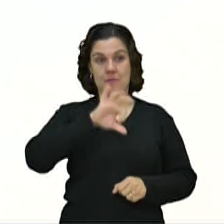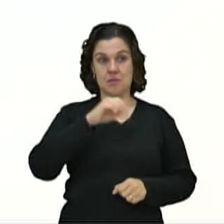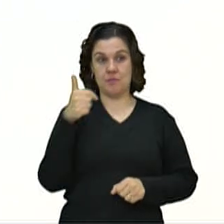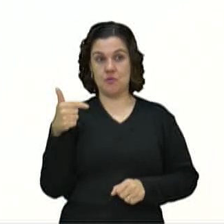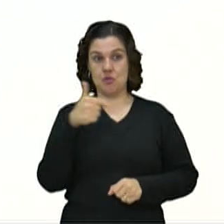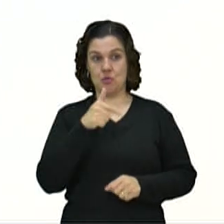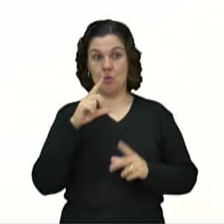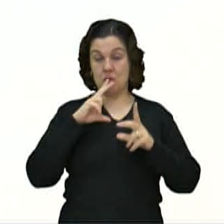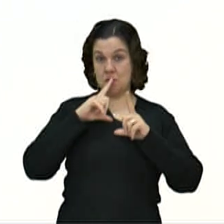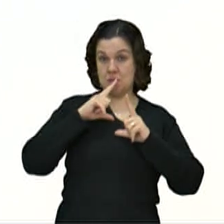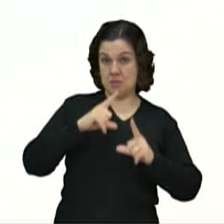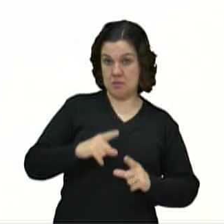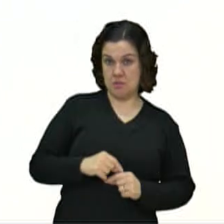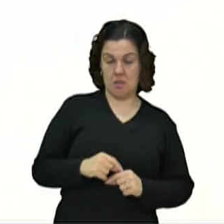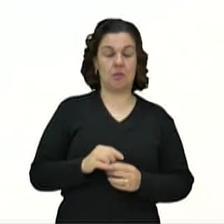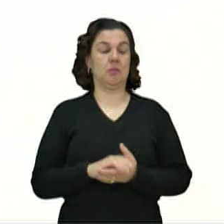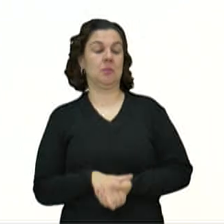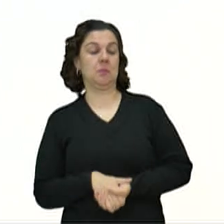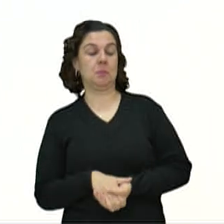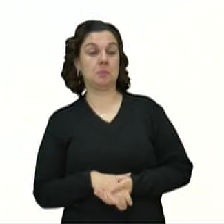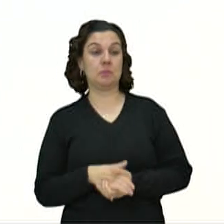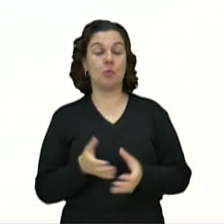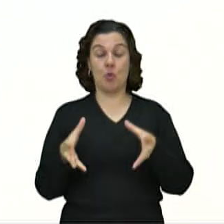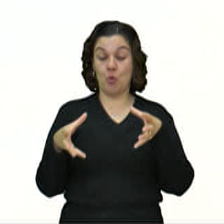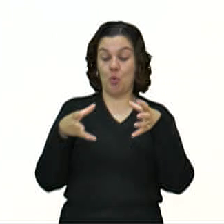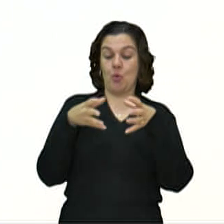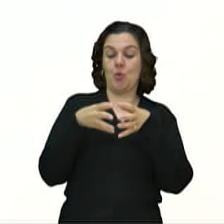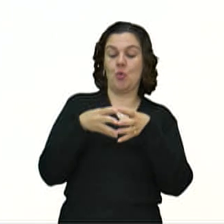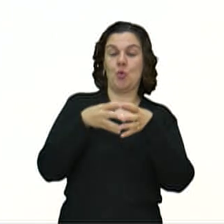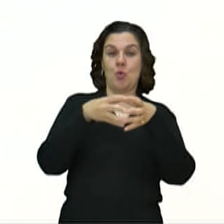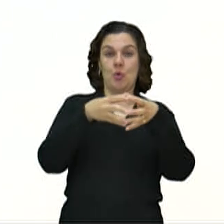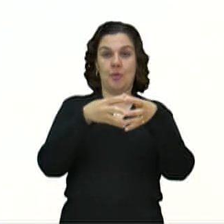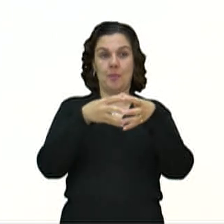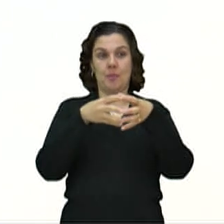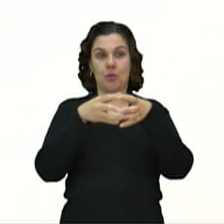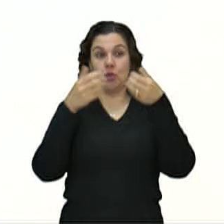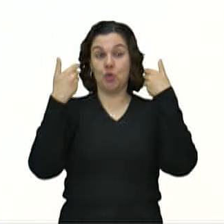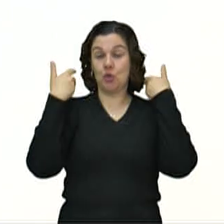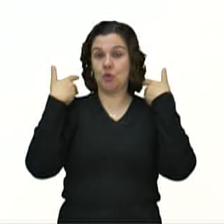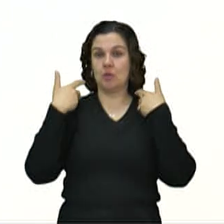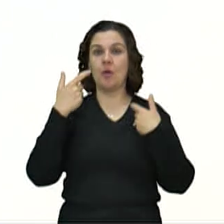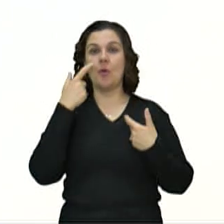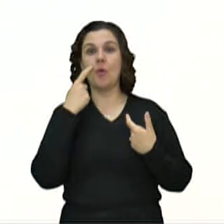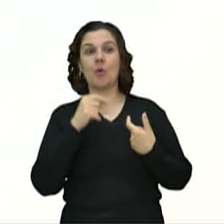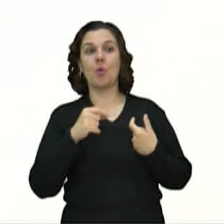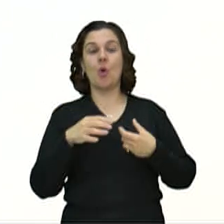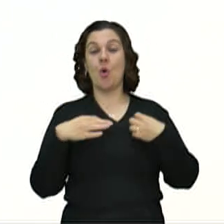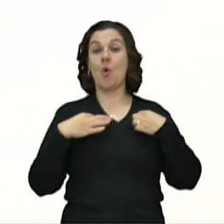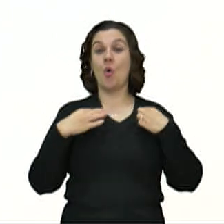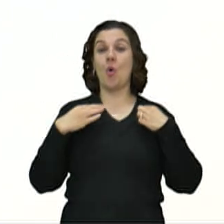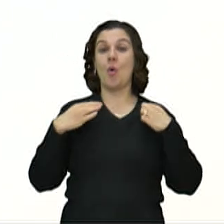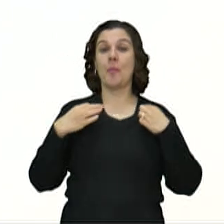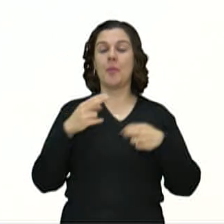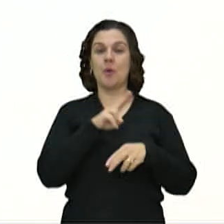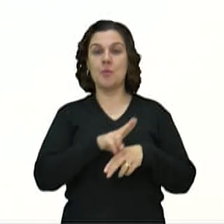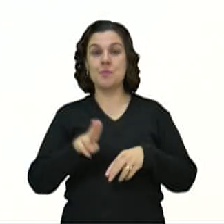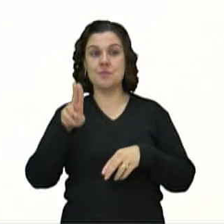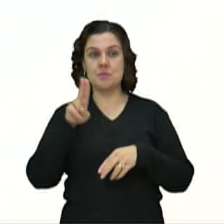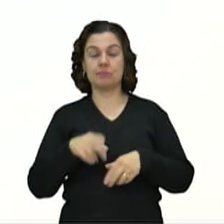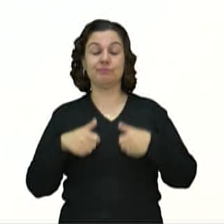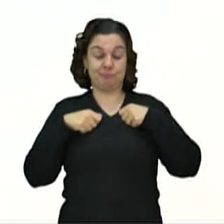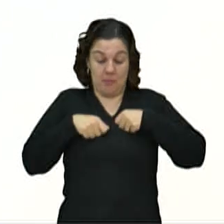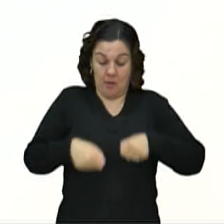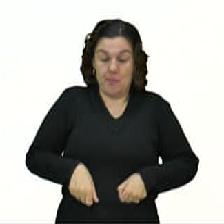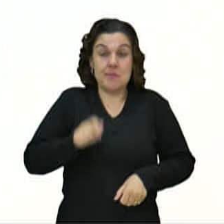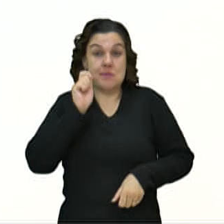de terno, mais aqui à direita da foto, junto com homens que, repare, qual é o uniforme que todos estão usando?